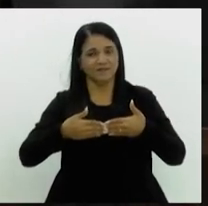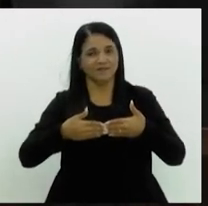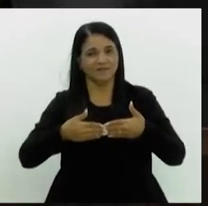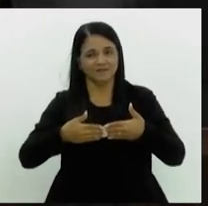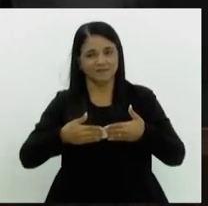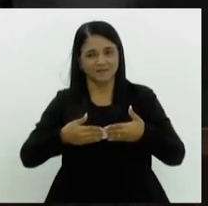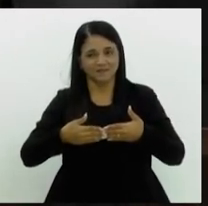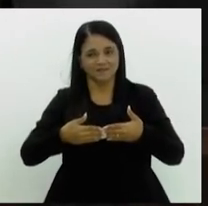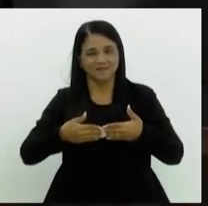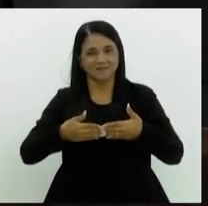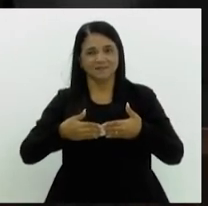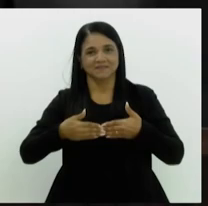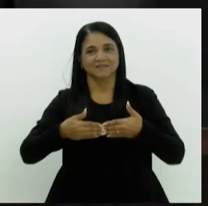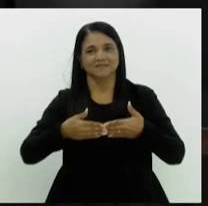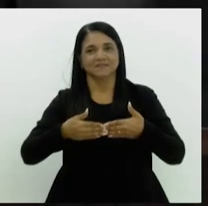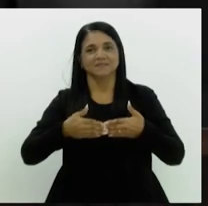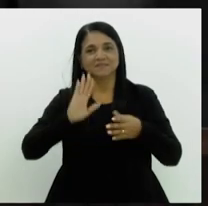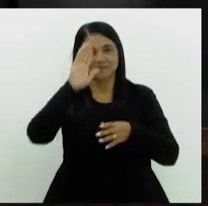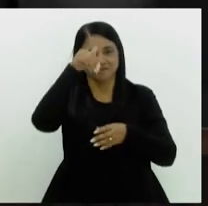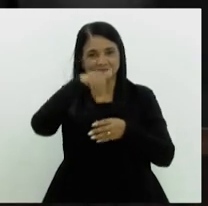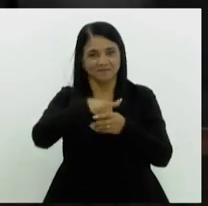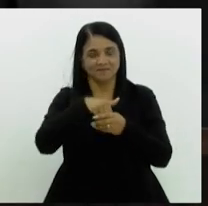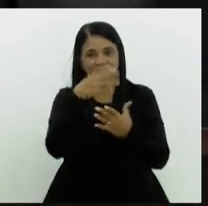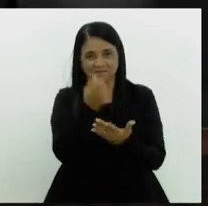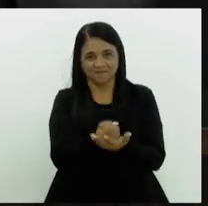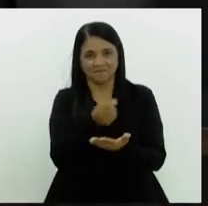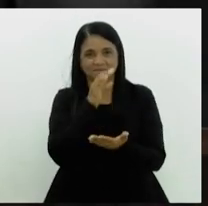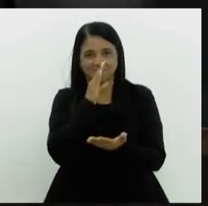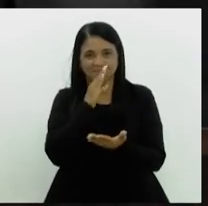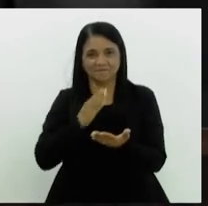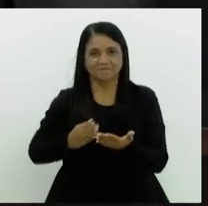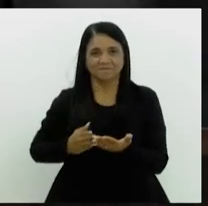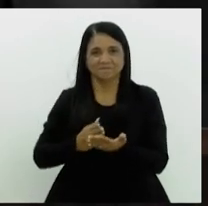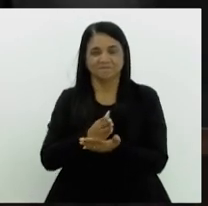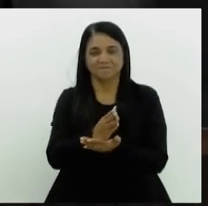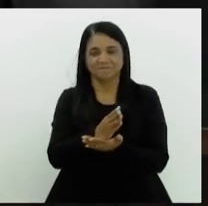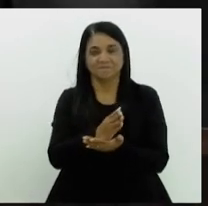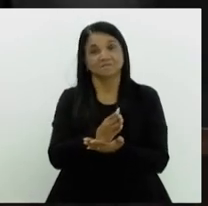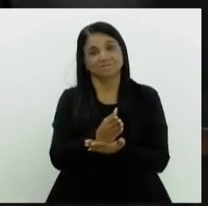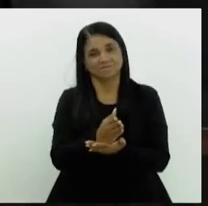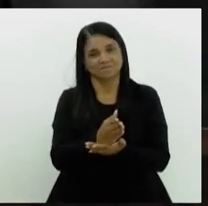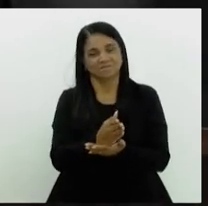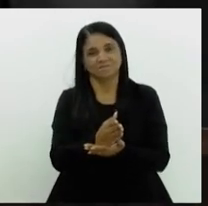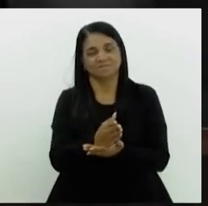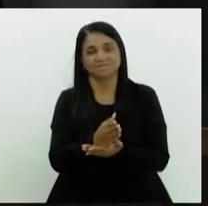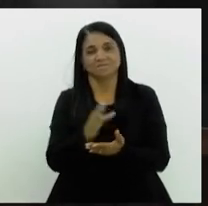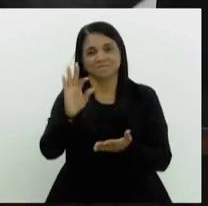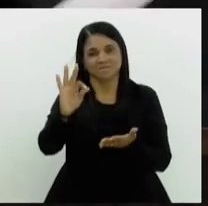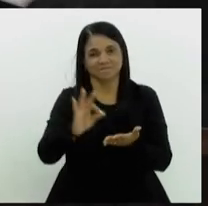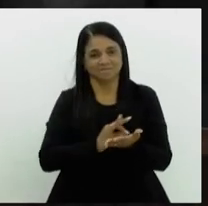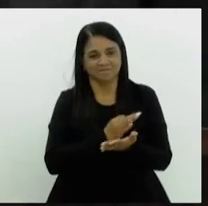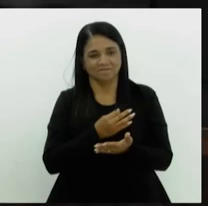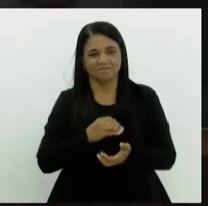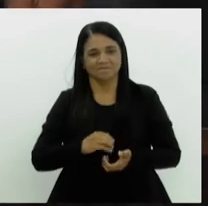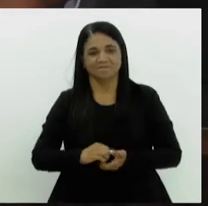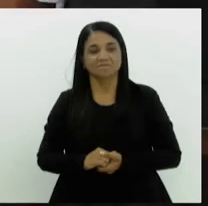em votação, os senhores que aprovam, permaneçam como estão, aprovado o autógrafo.